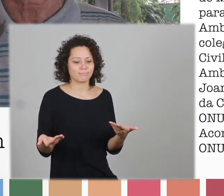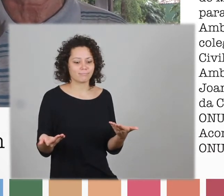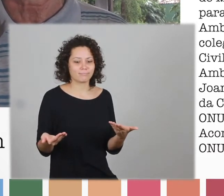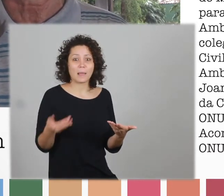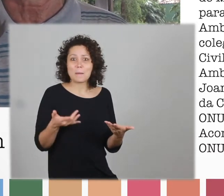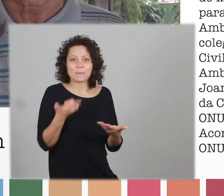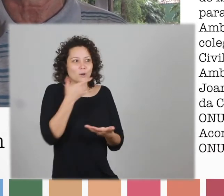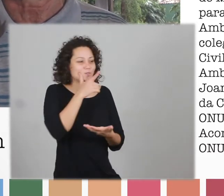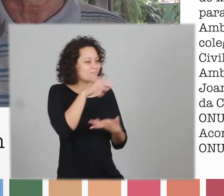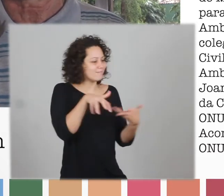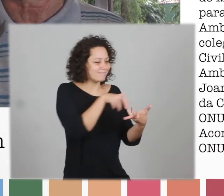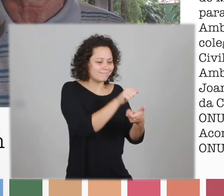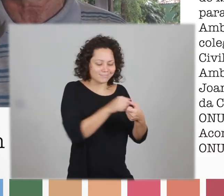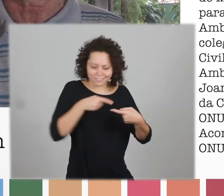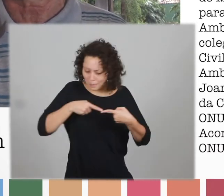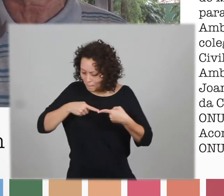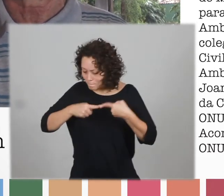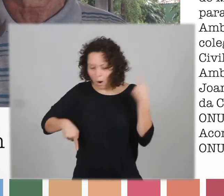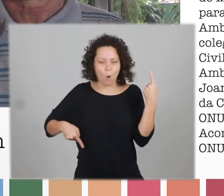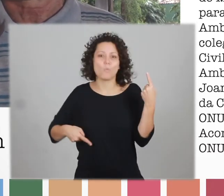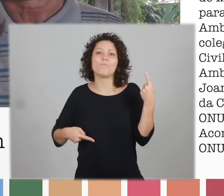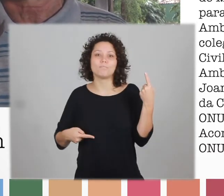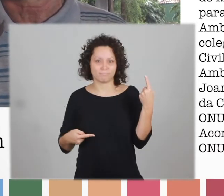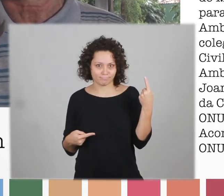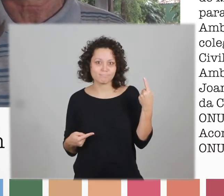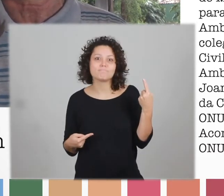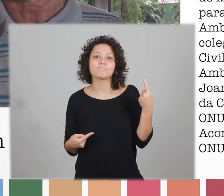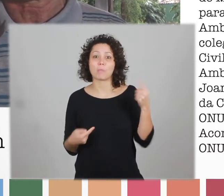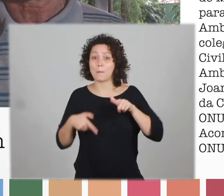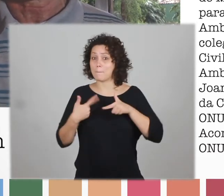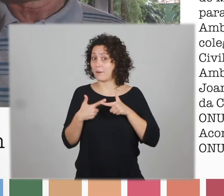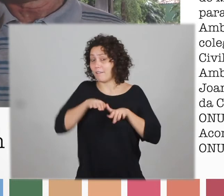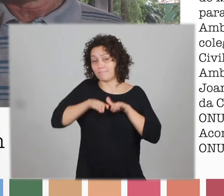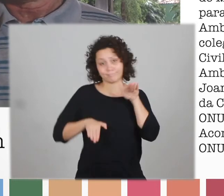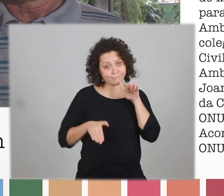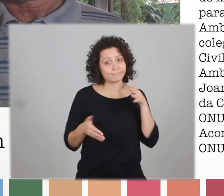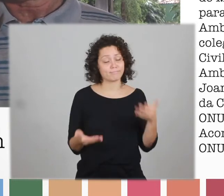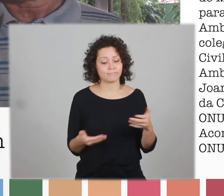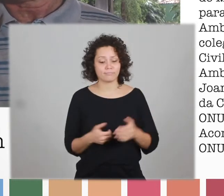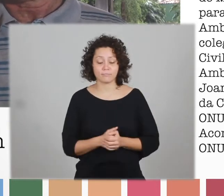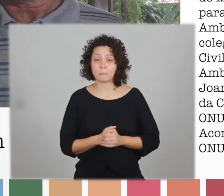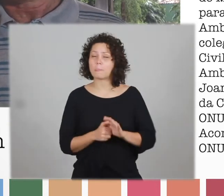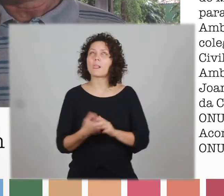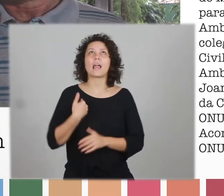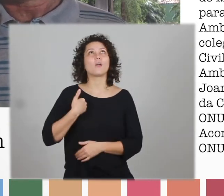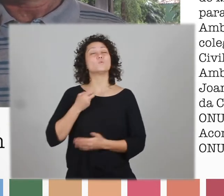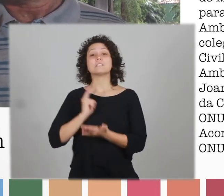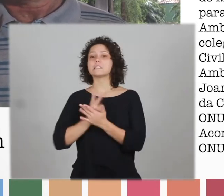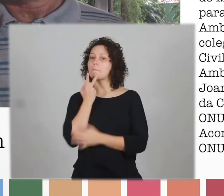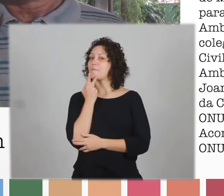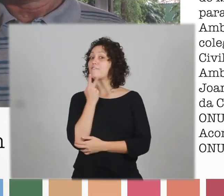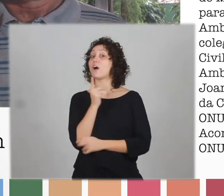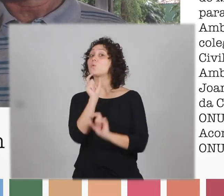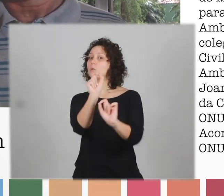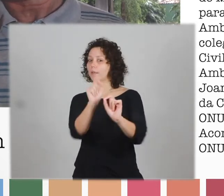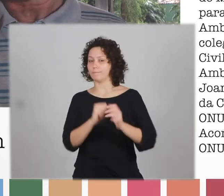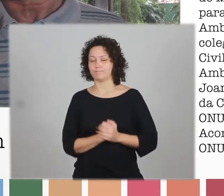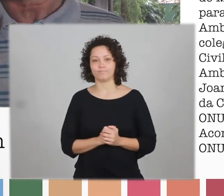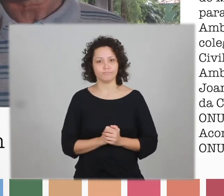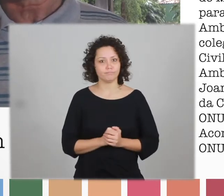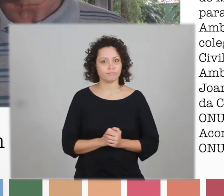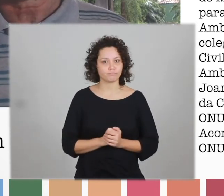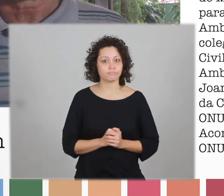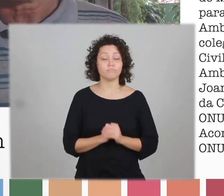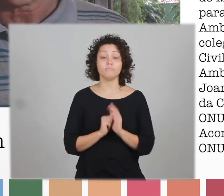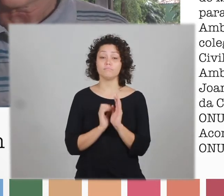da sustentabilidade e justiça nas nossas sociedades. Eu costumo dizer que, inclusive,